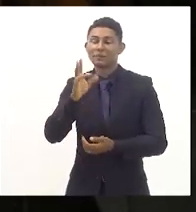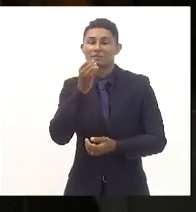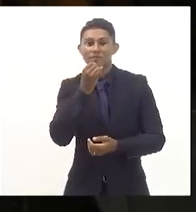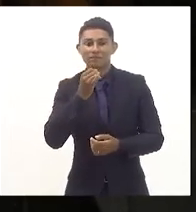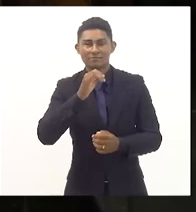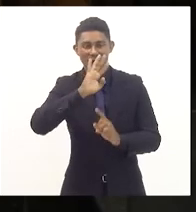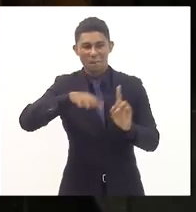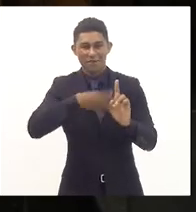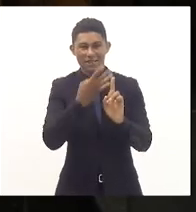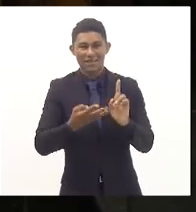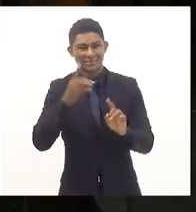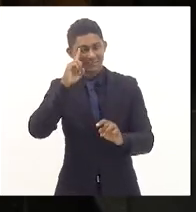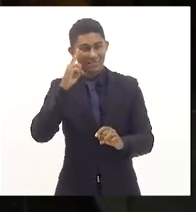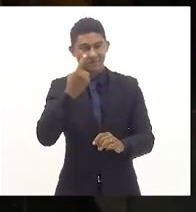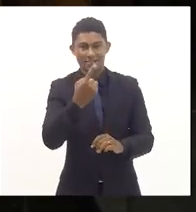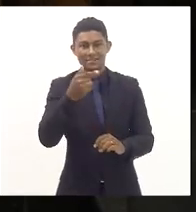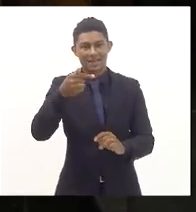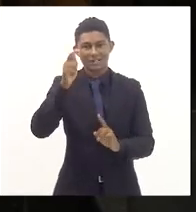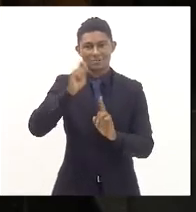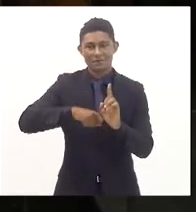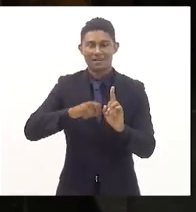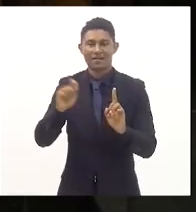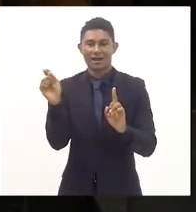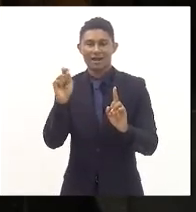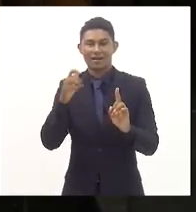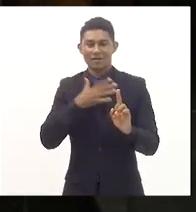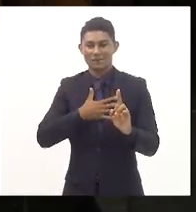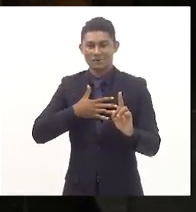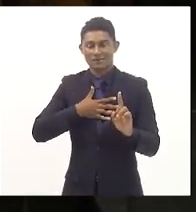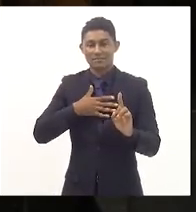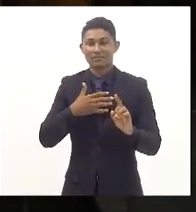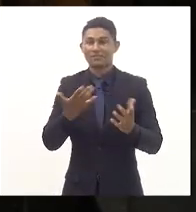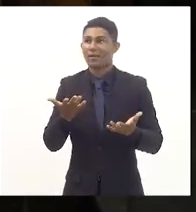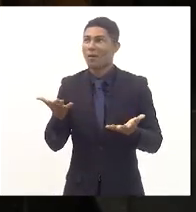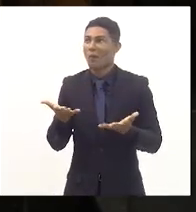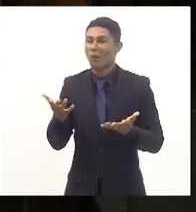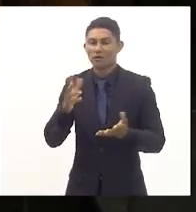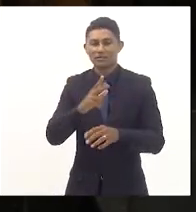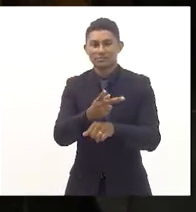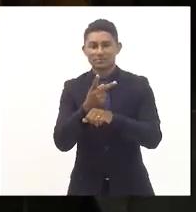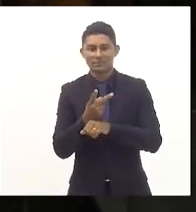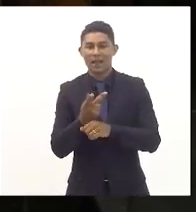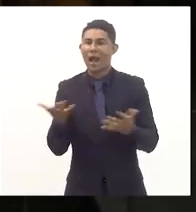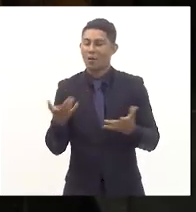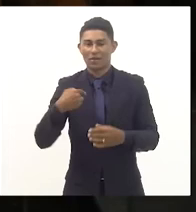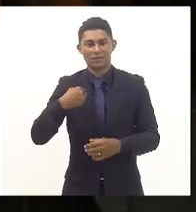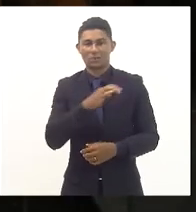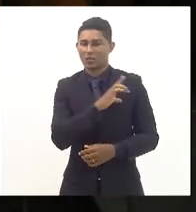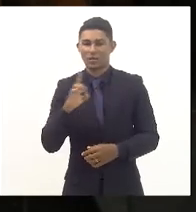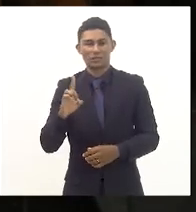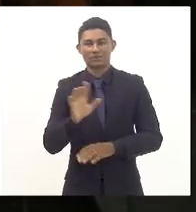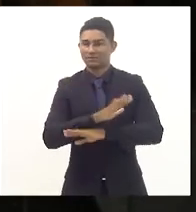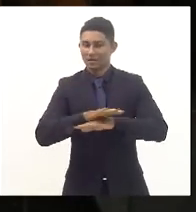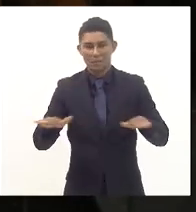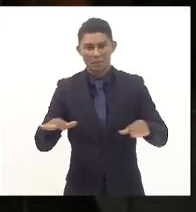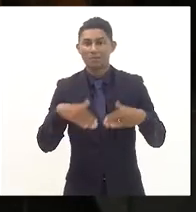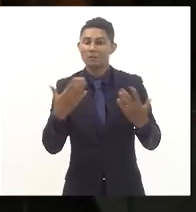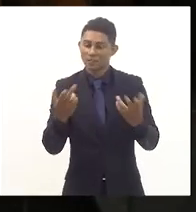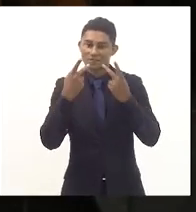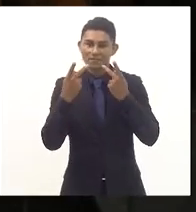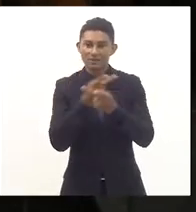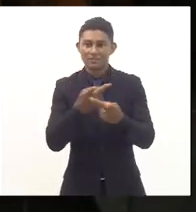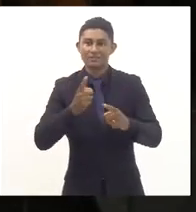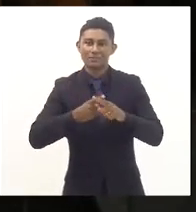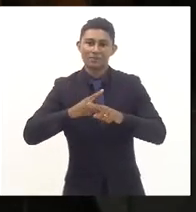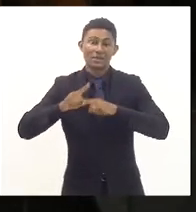dia Dezessete de agosto 17 agosto e está sendo entregue hoje eu já almoçou mais o coordenador Mas é para esclarecer porque senão